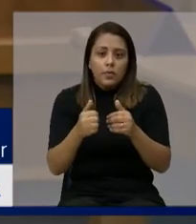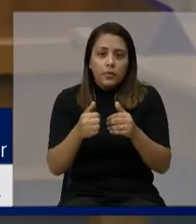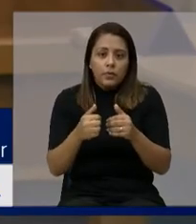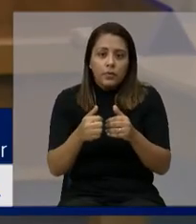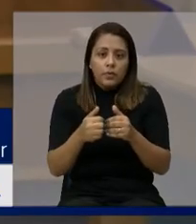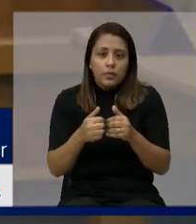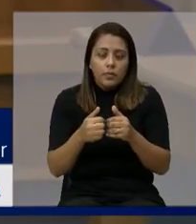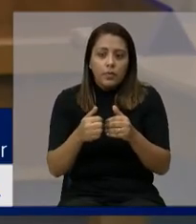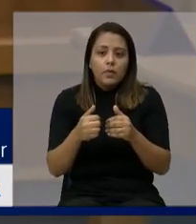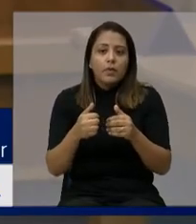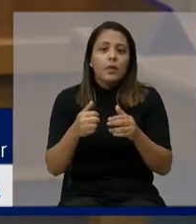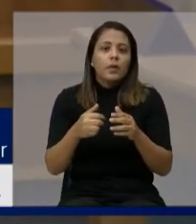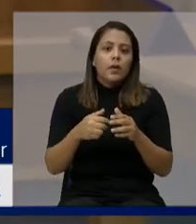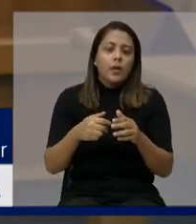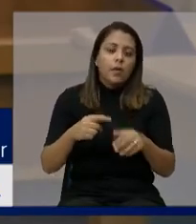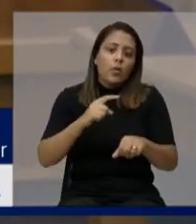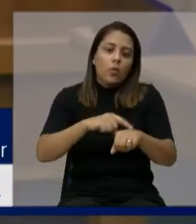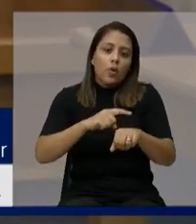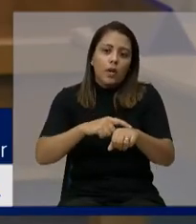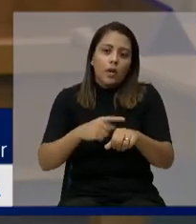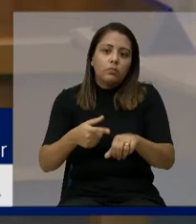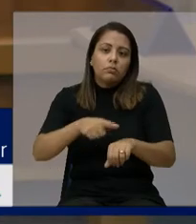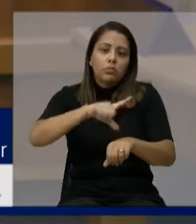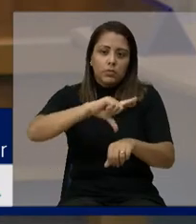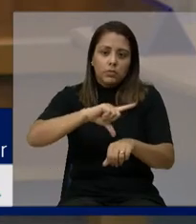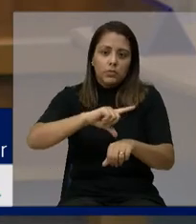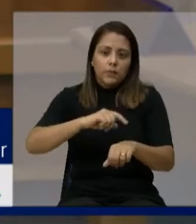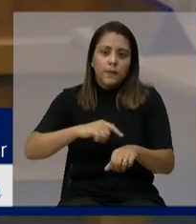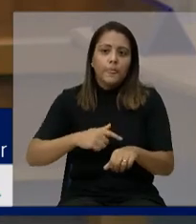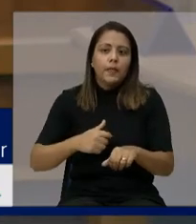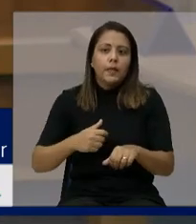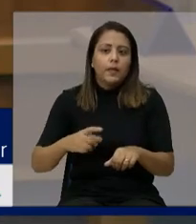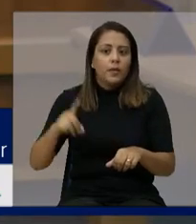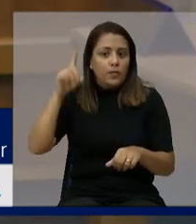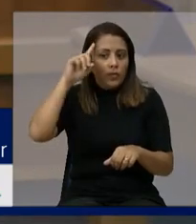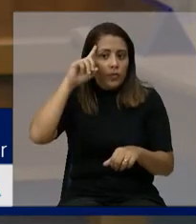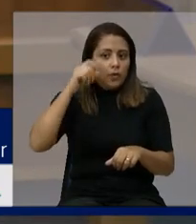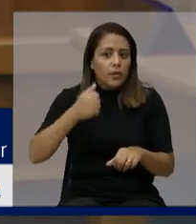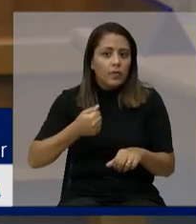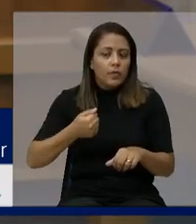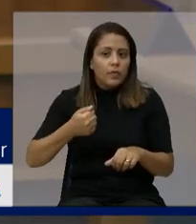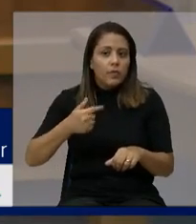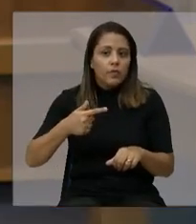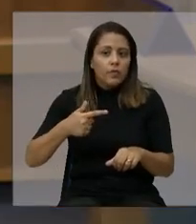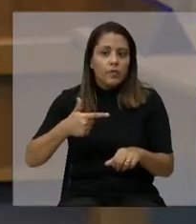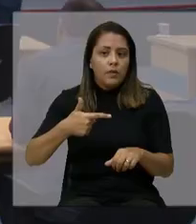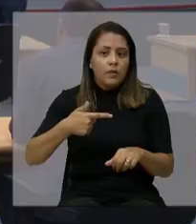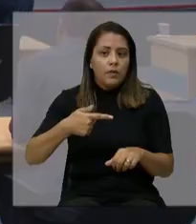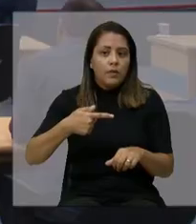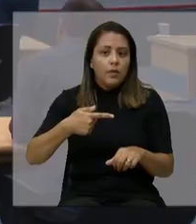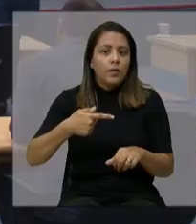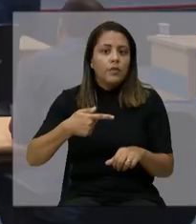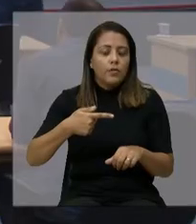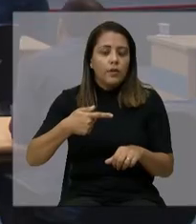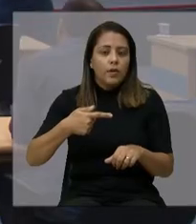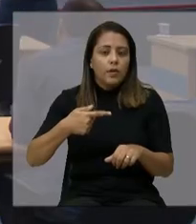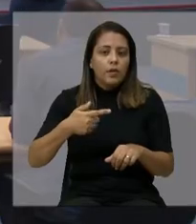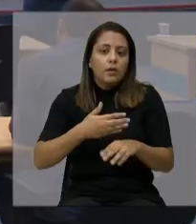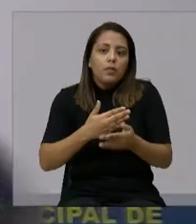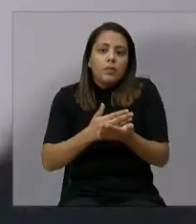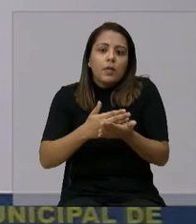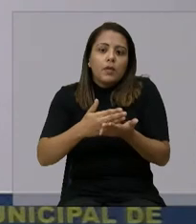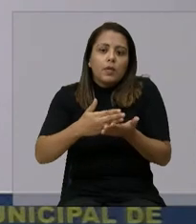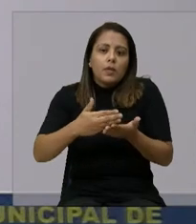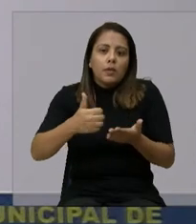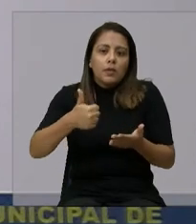de 17h30, que aconteça no dia 17, pela manhã, às 10 horas. Obrigado. Novamente, então, colocando em votação.